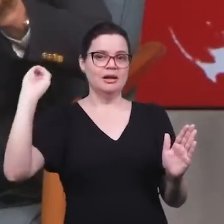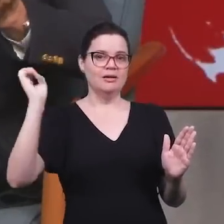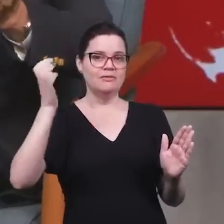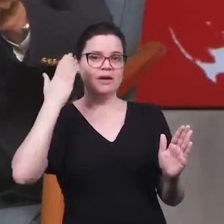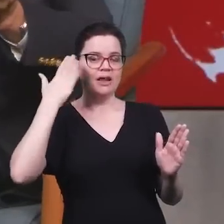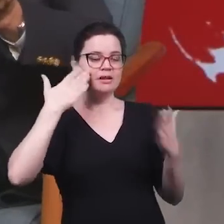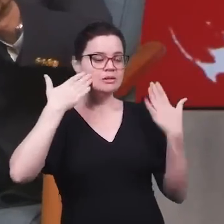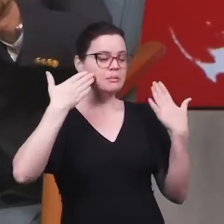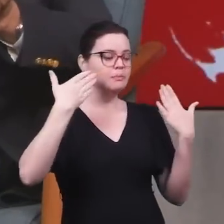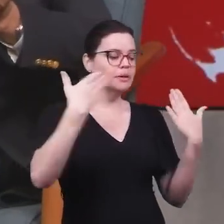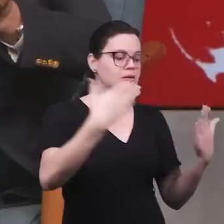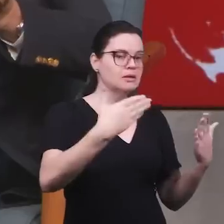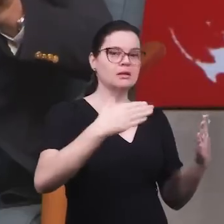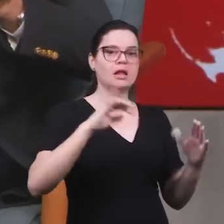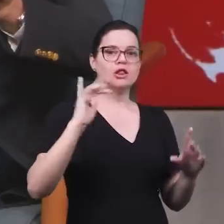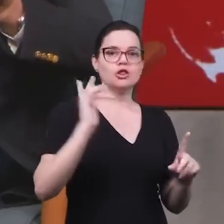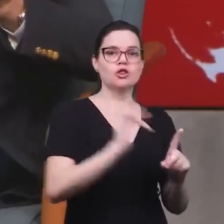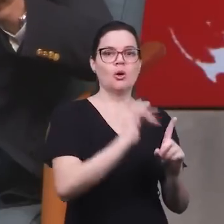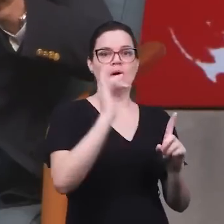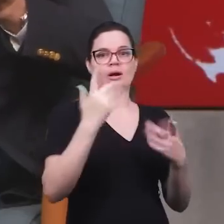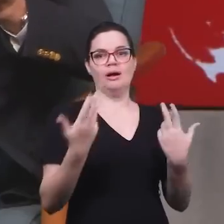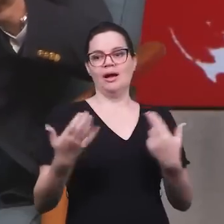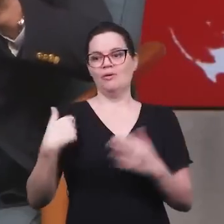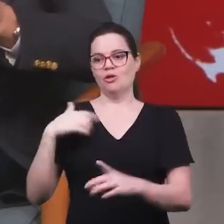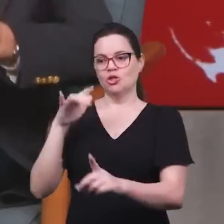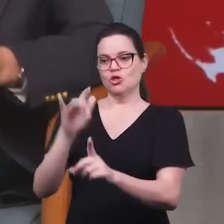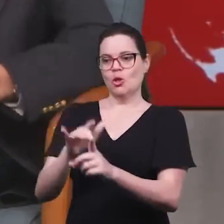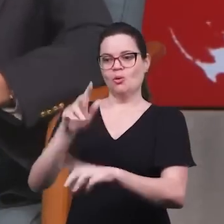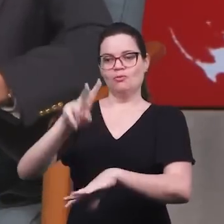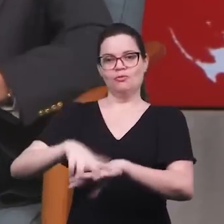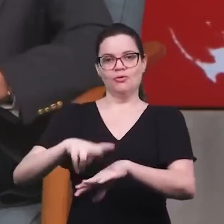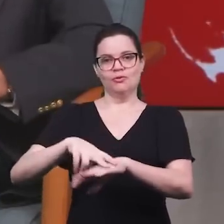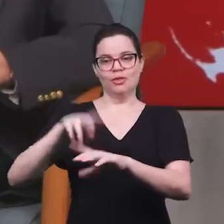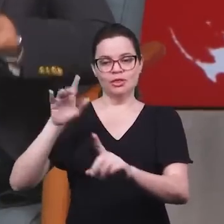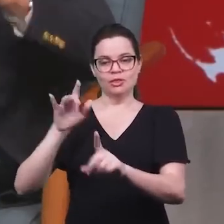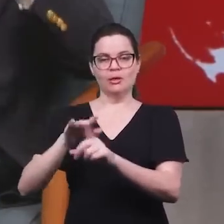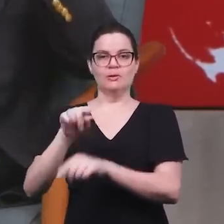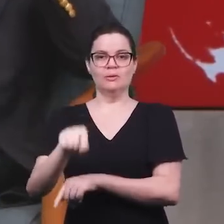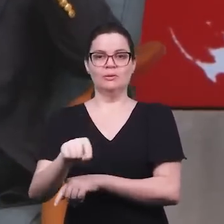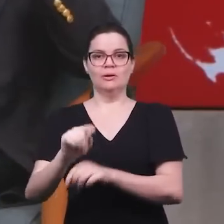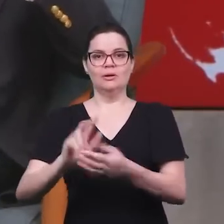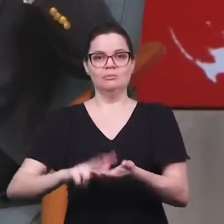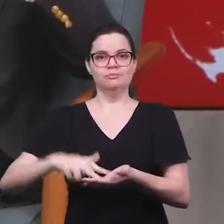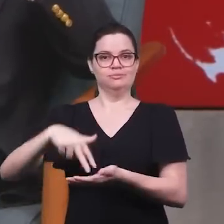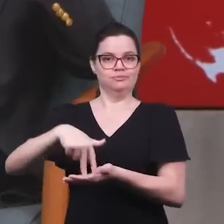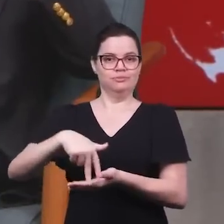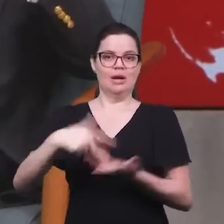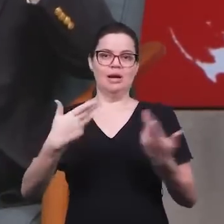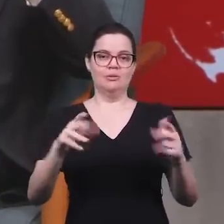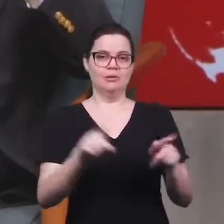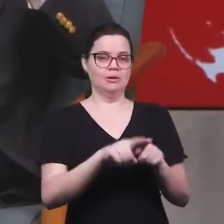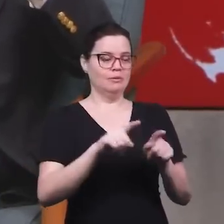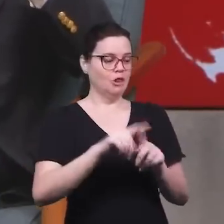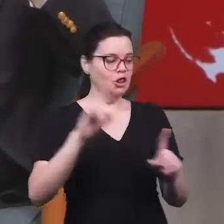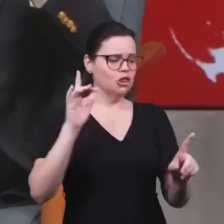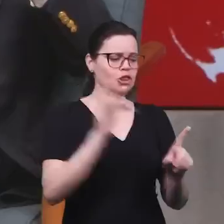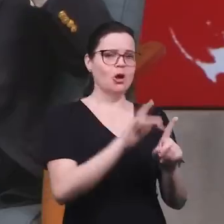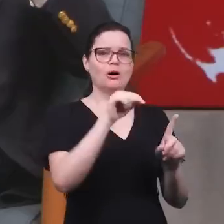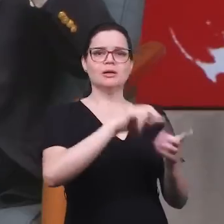Se Jesus não se revelar, não há experiência de salvação. A única forma